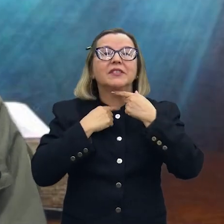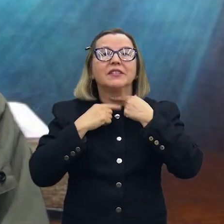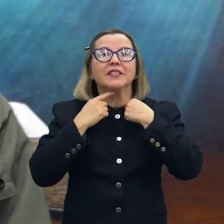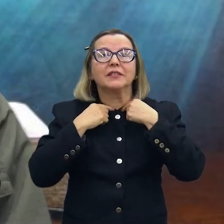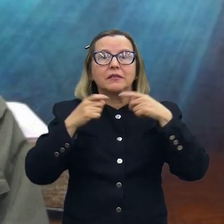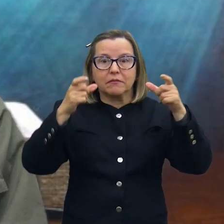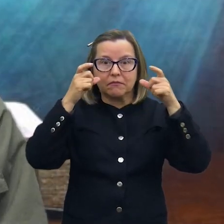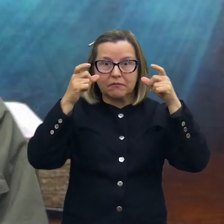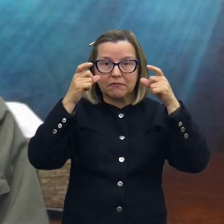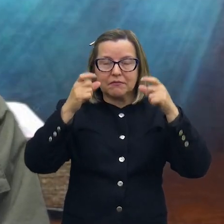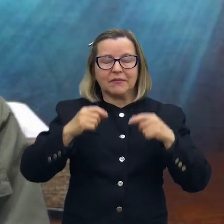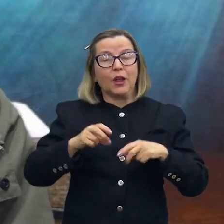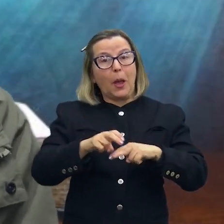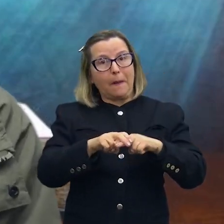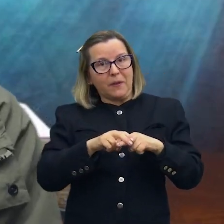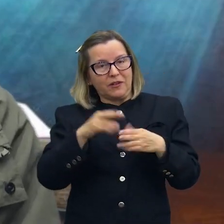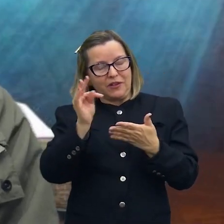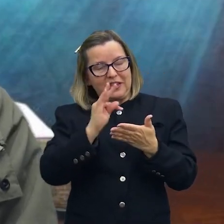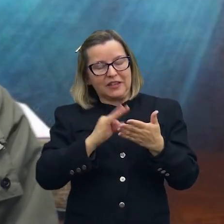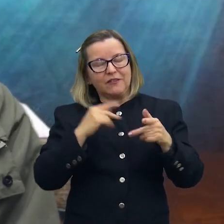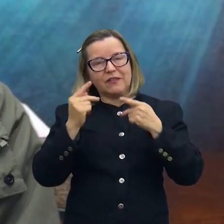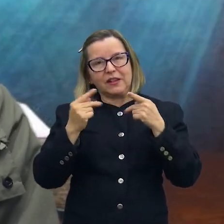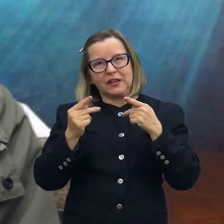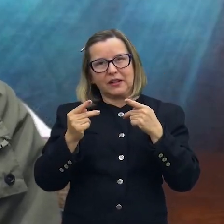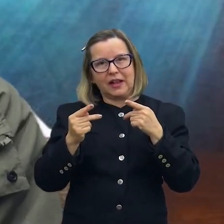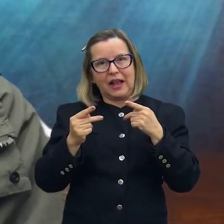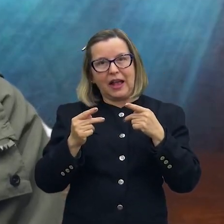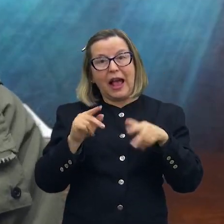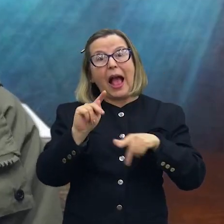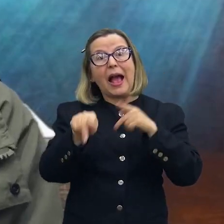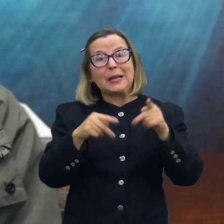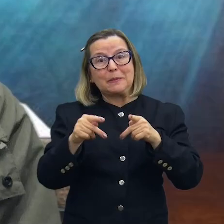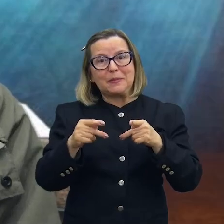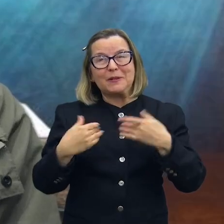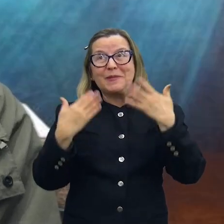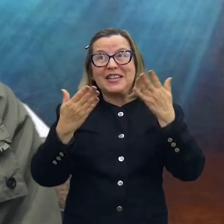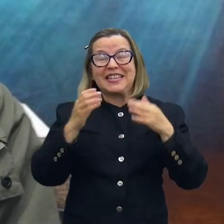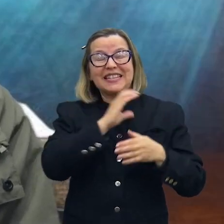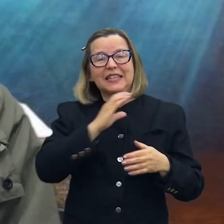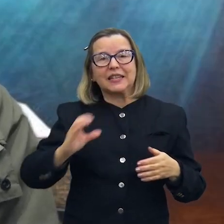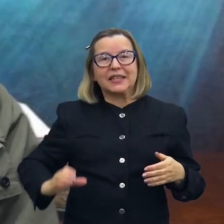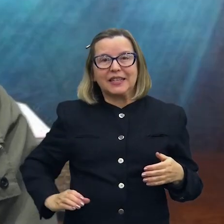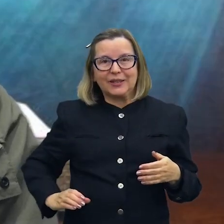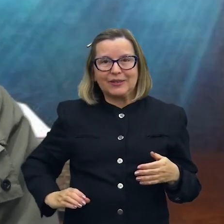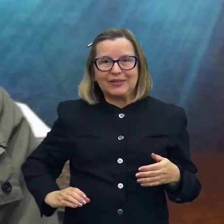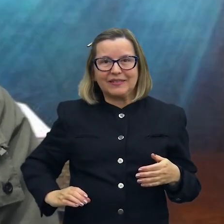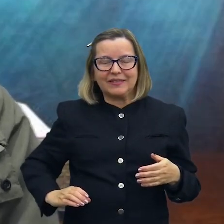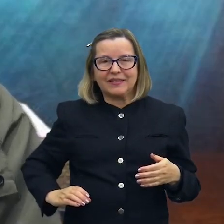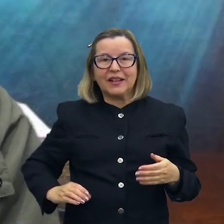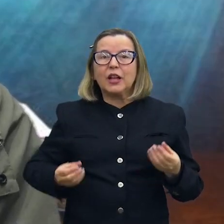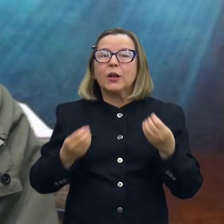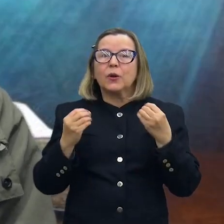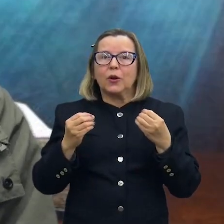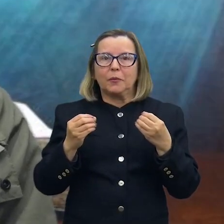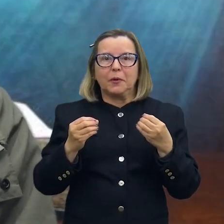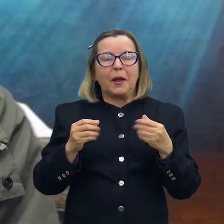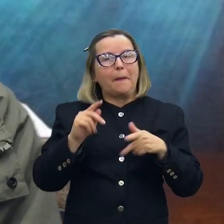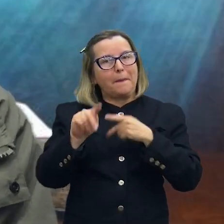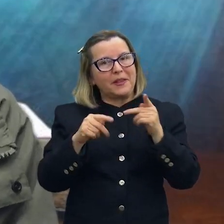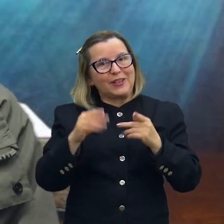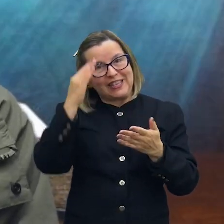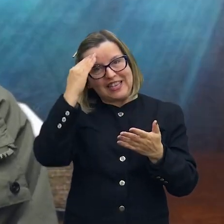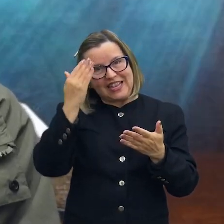O desejo é sempre maior. Por isso que o texto diz assim, aqueles que são de Cristo. Como é que é ser de Cristo? Crer que nós